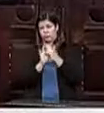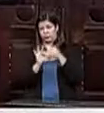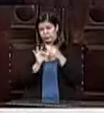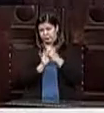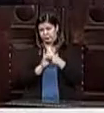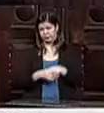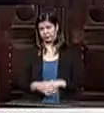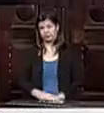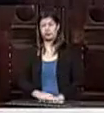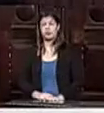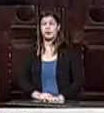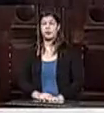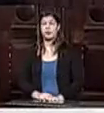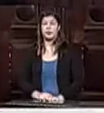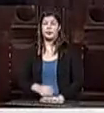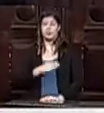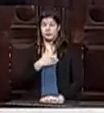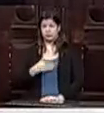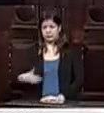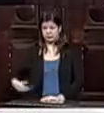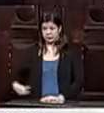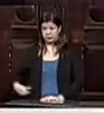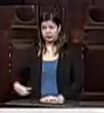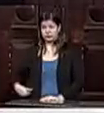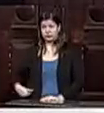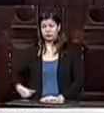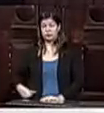gasto. E o governador